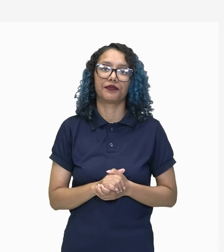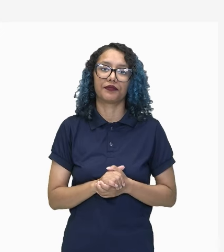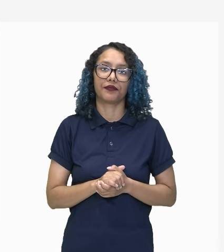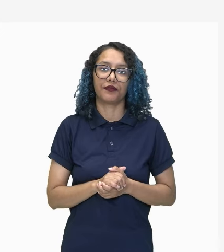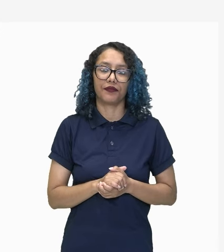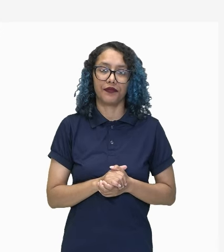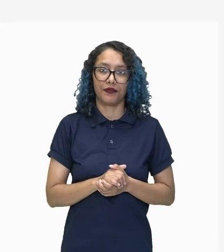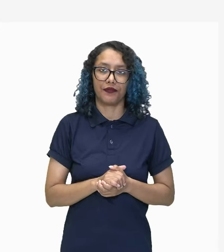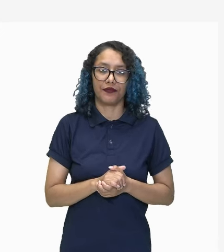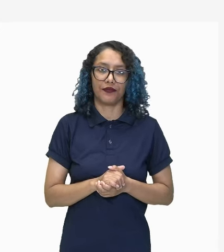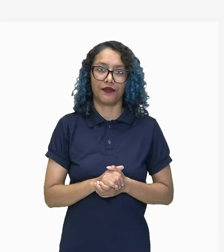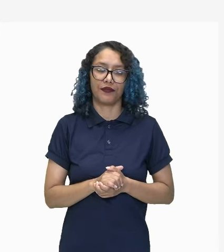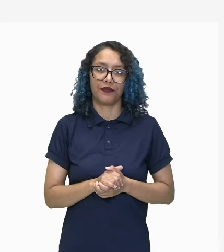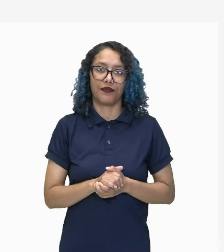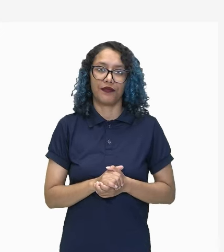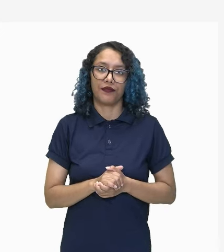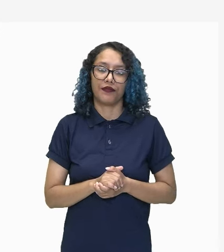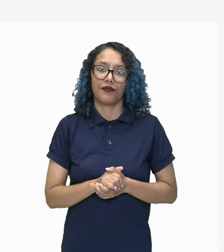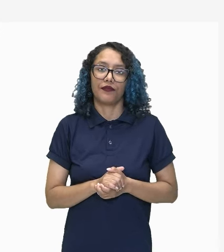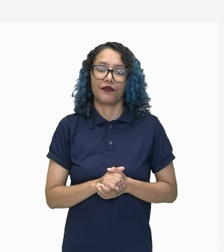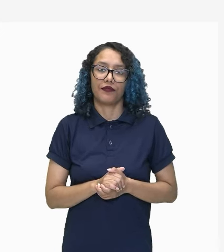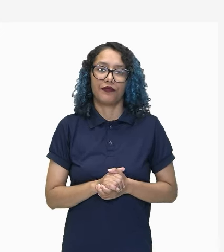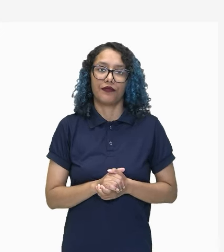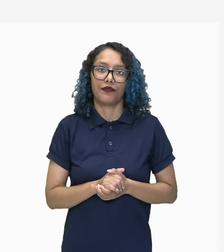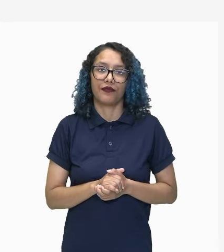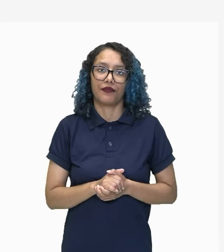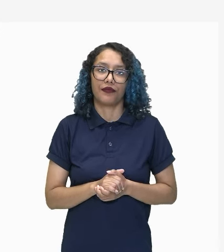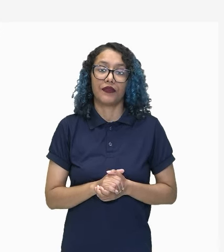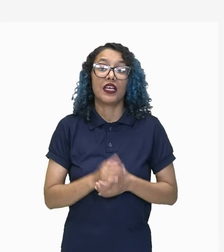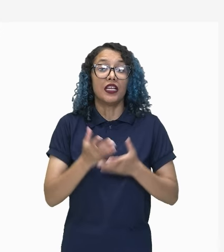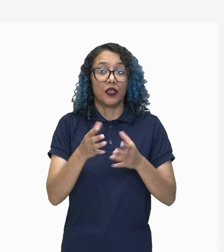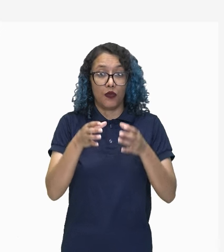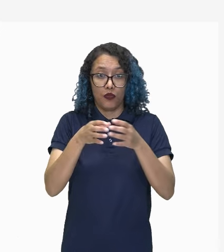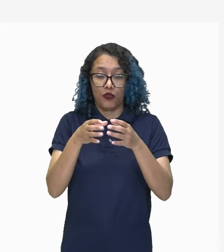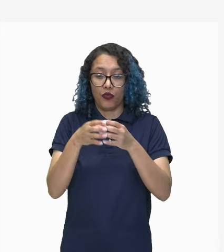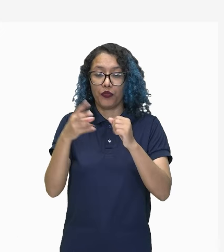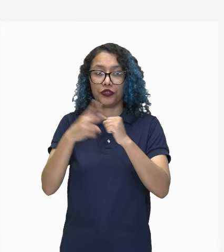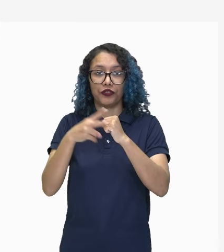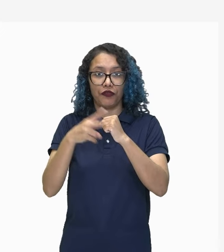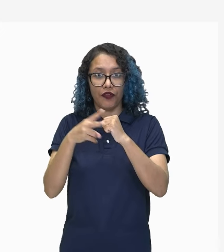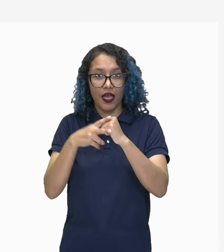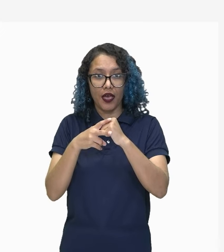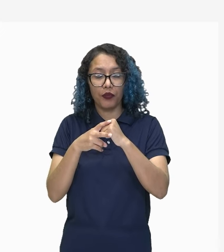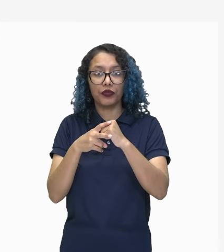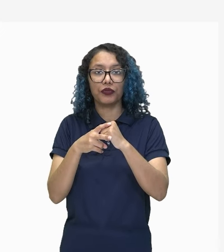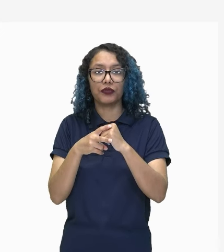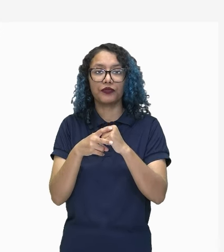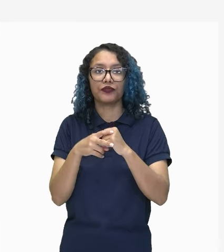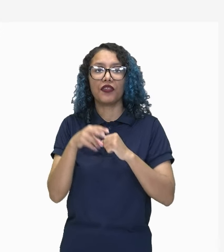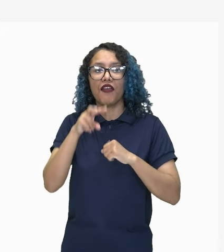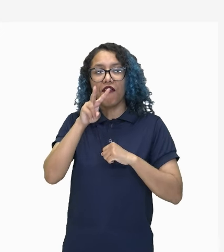Então, existe sim um grupo de verbos que nós chamamos de verbos